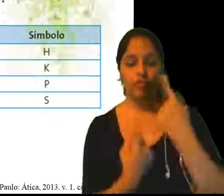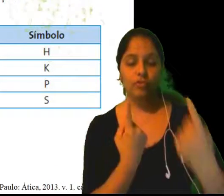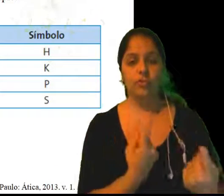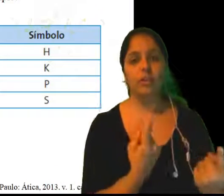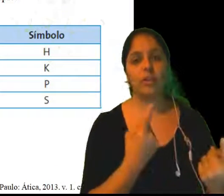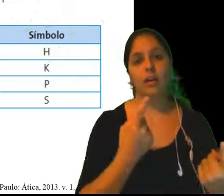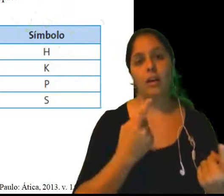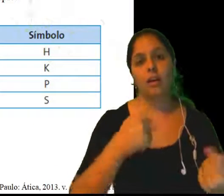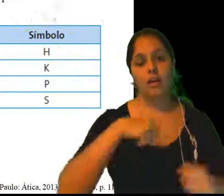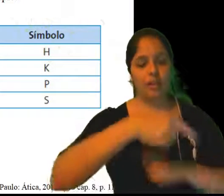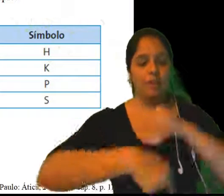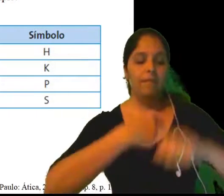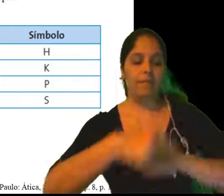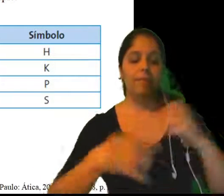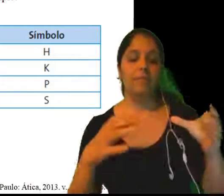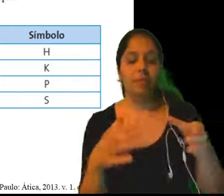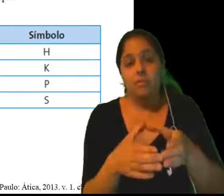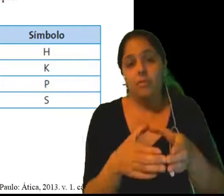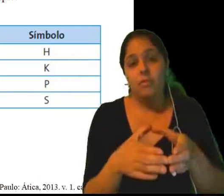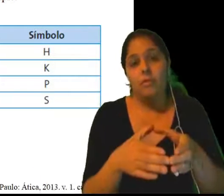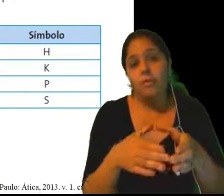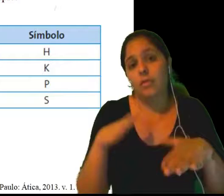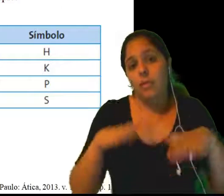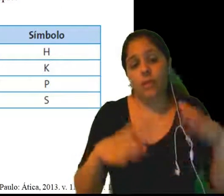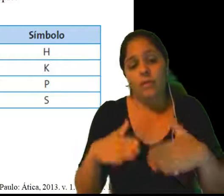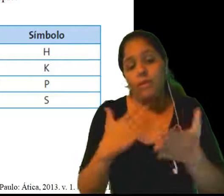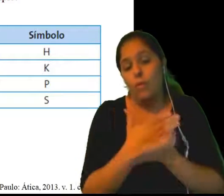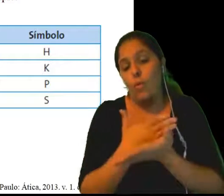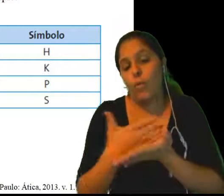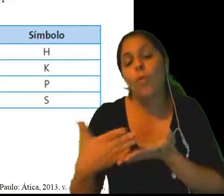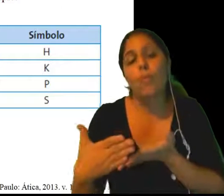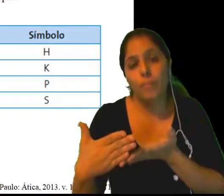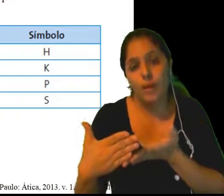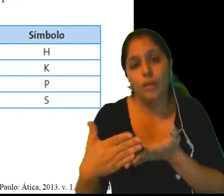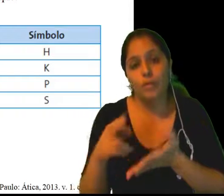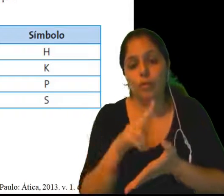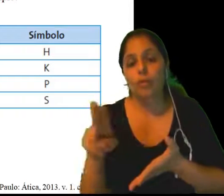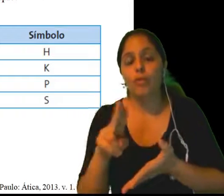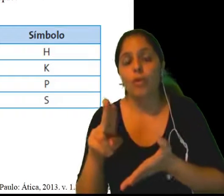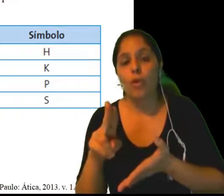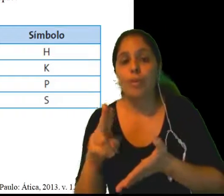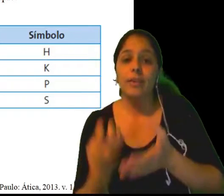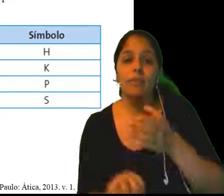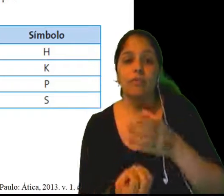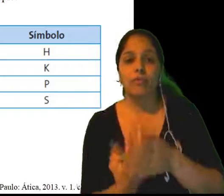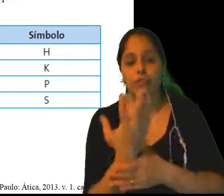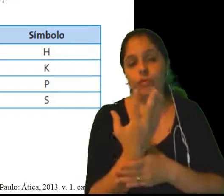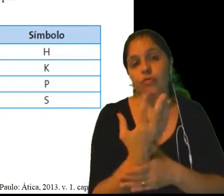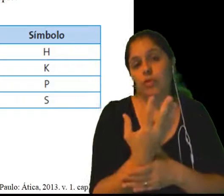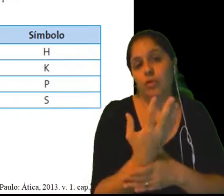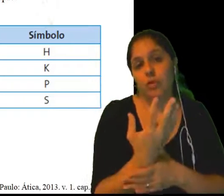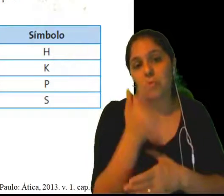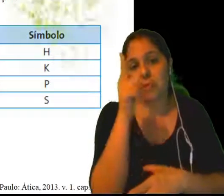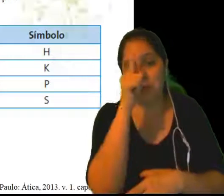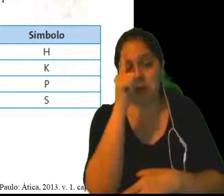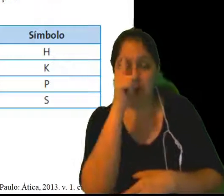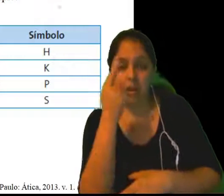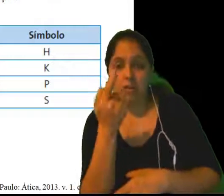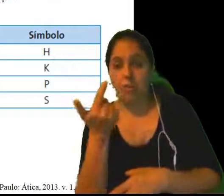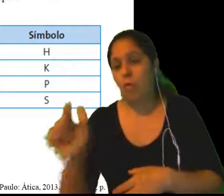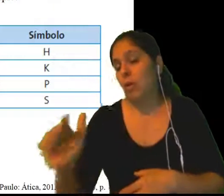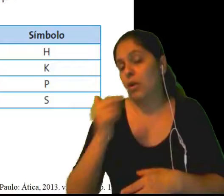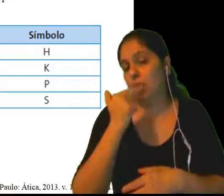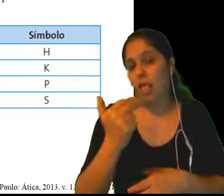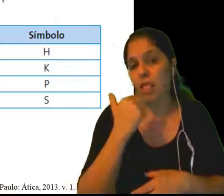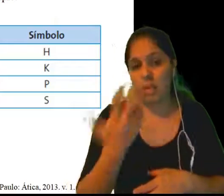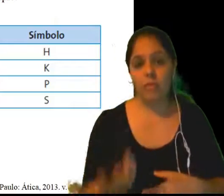de cada elemento, que geralmente é a inicial de seu nome de origem, que pode ser em latim, grego ou outro